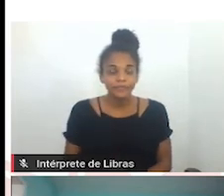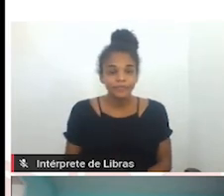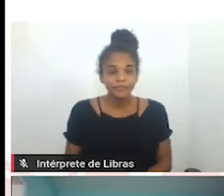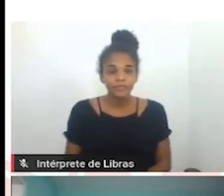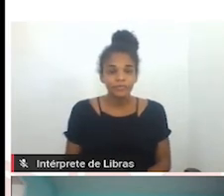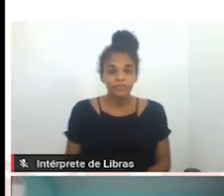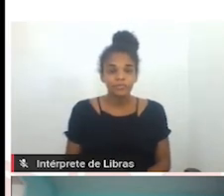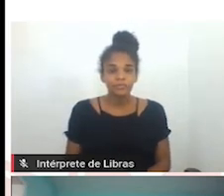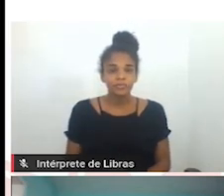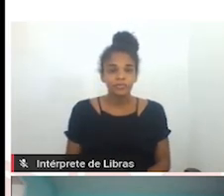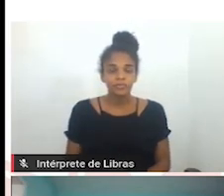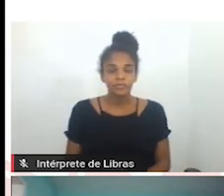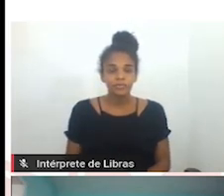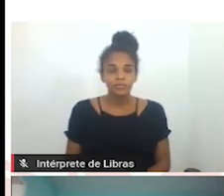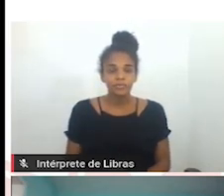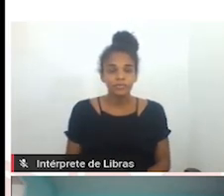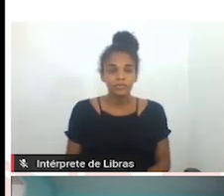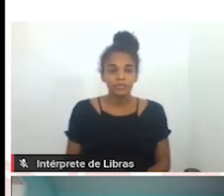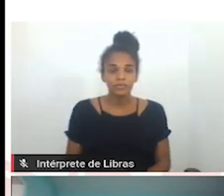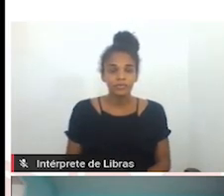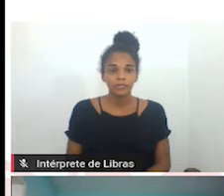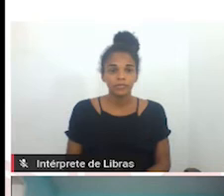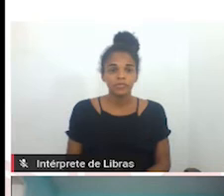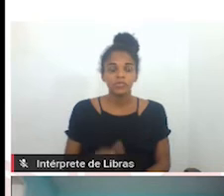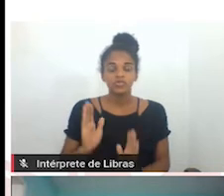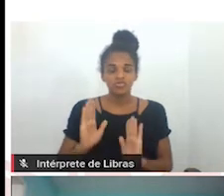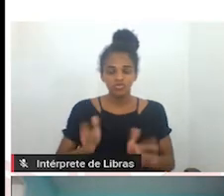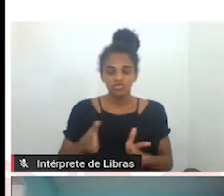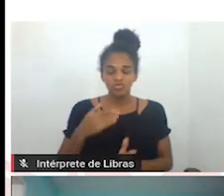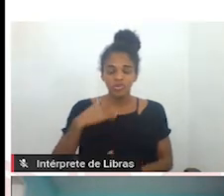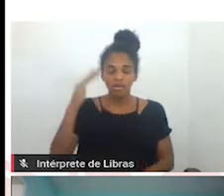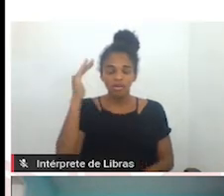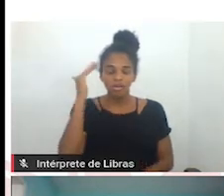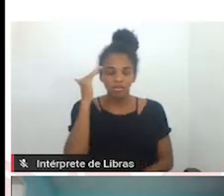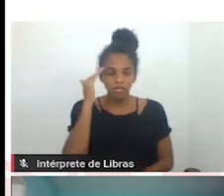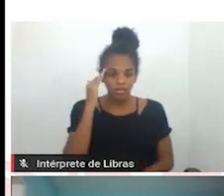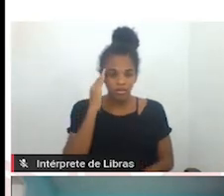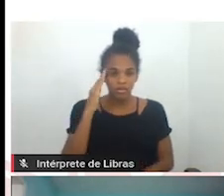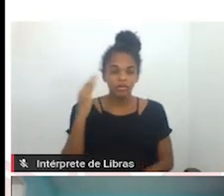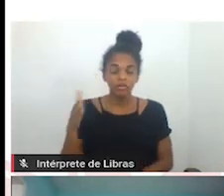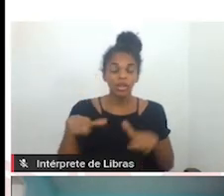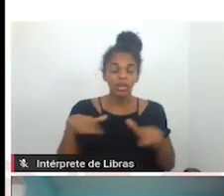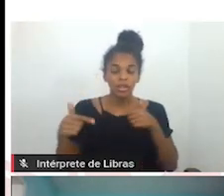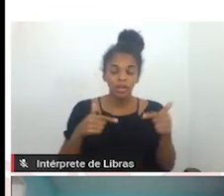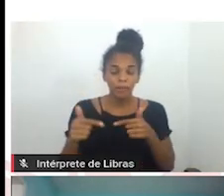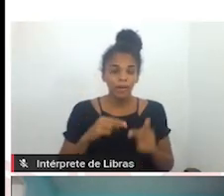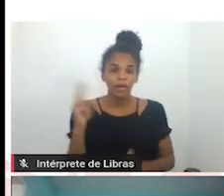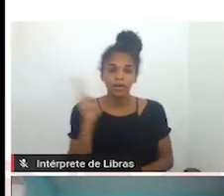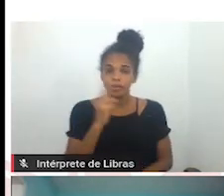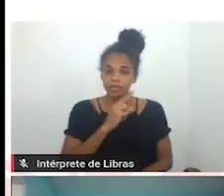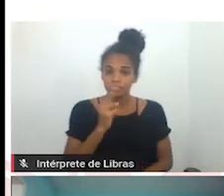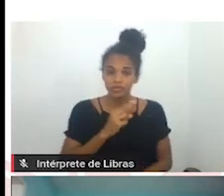de entrada de emergência e que atendeu muito coronavírus esse ano, como eu, a gente vê paciente